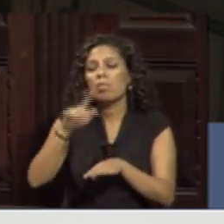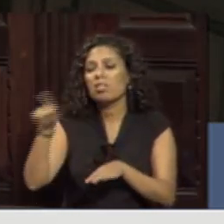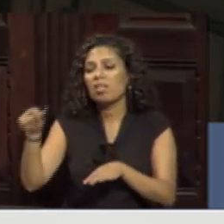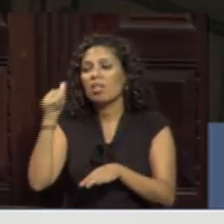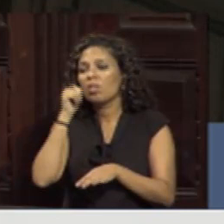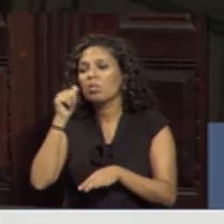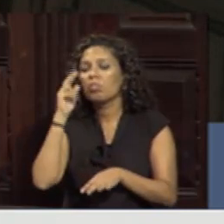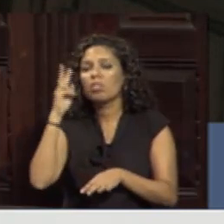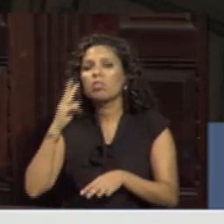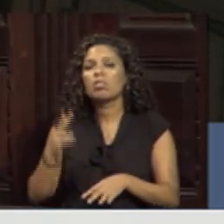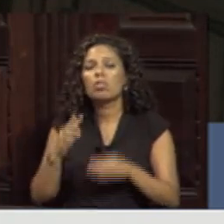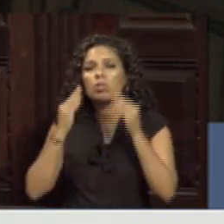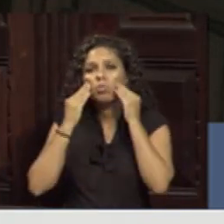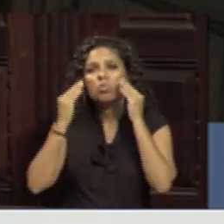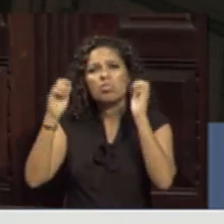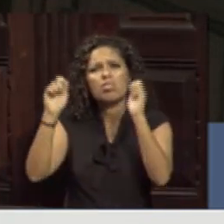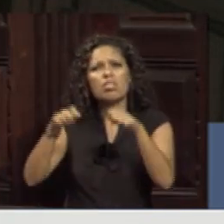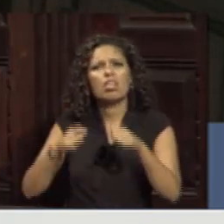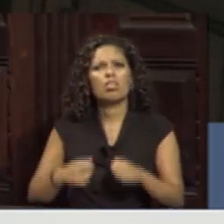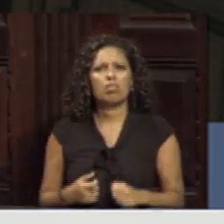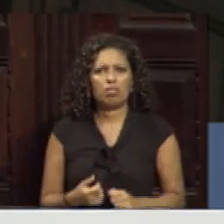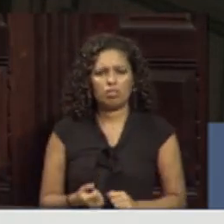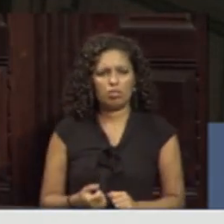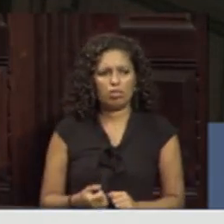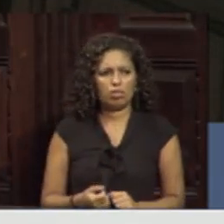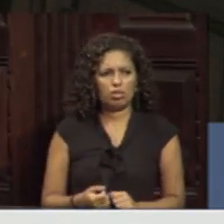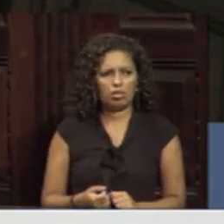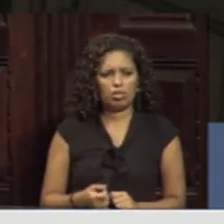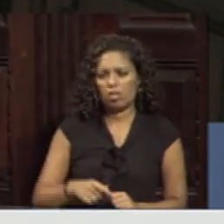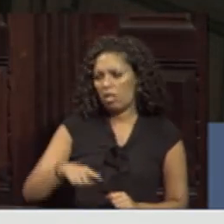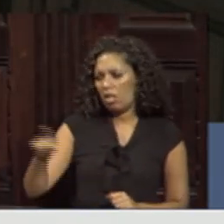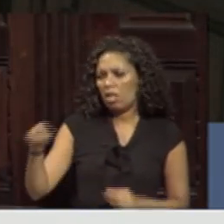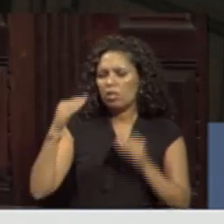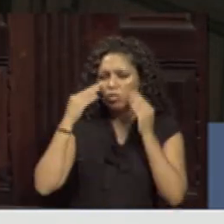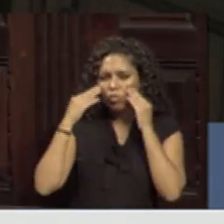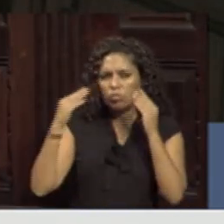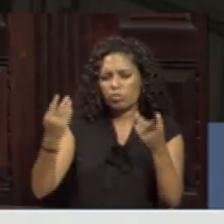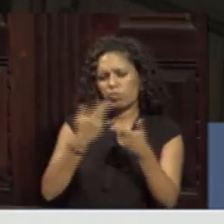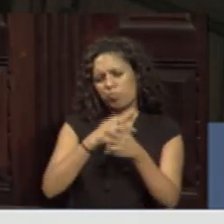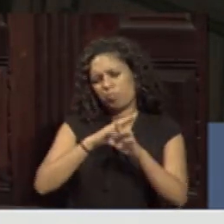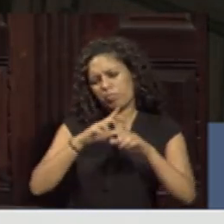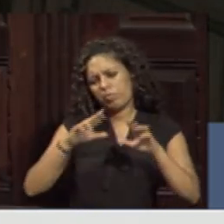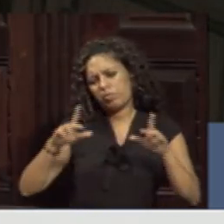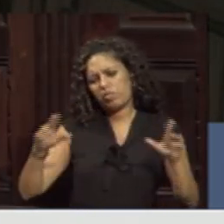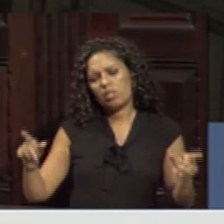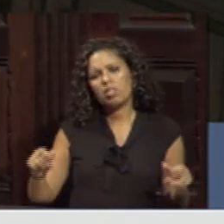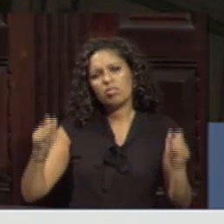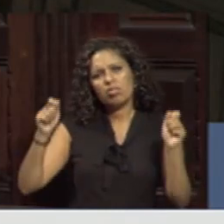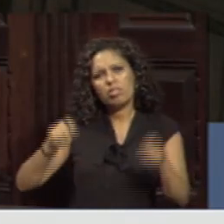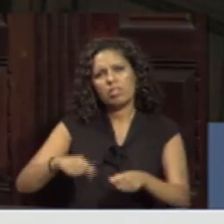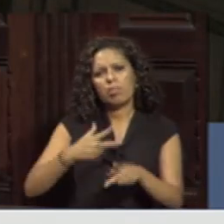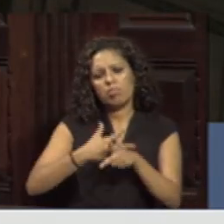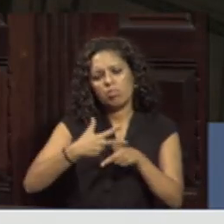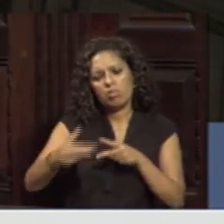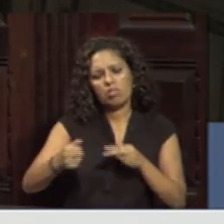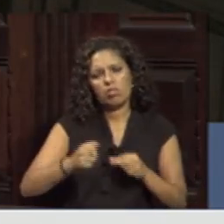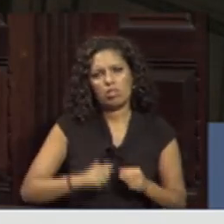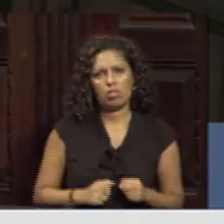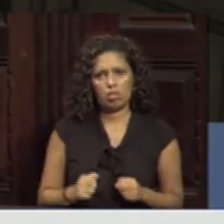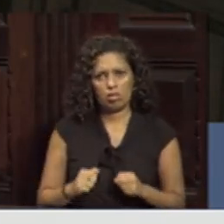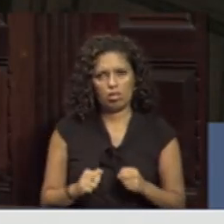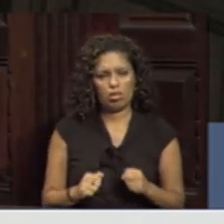a atenção com lutas em todos os aspectos. E ela aqui deixou para a gente essa